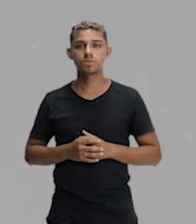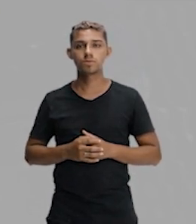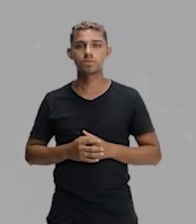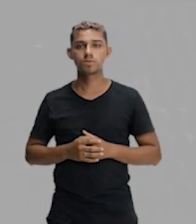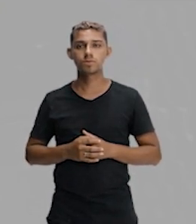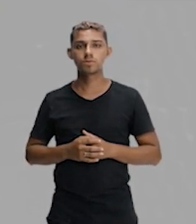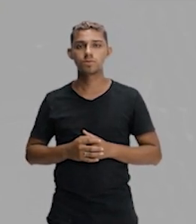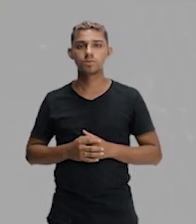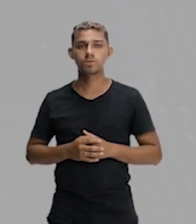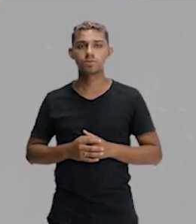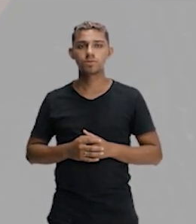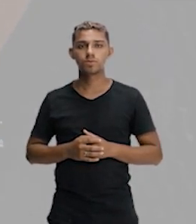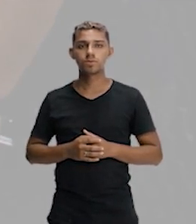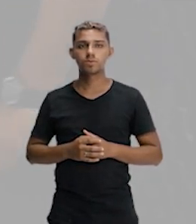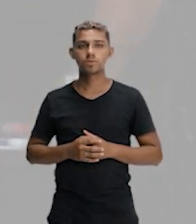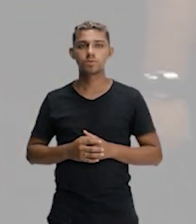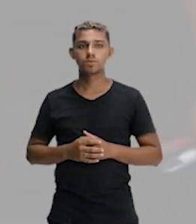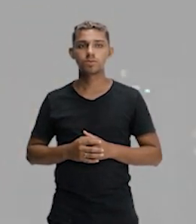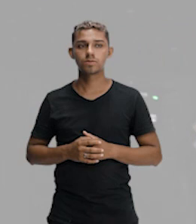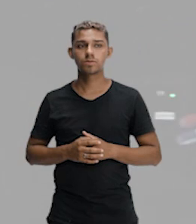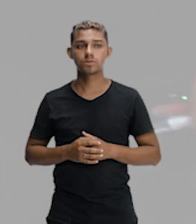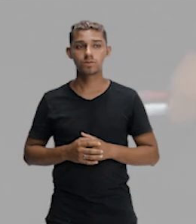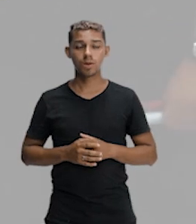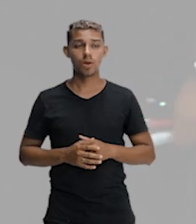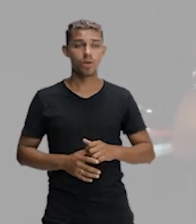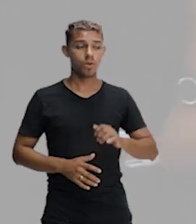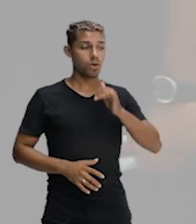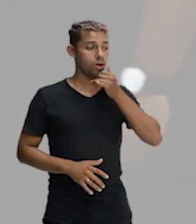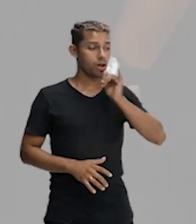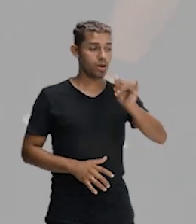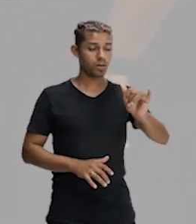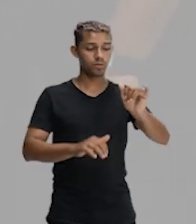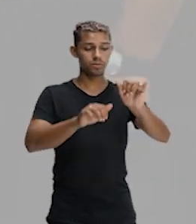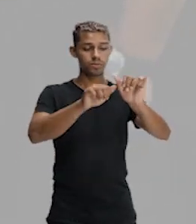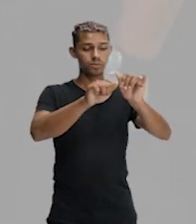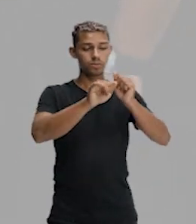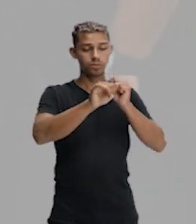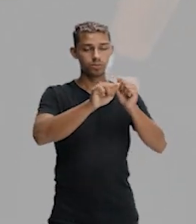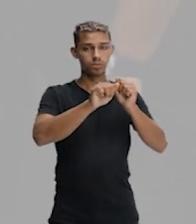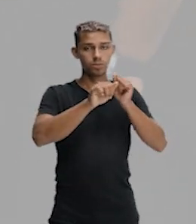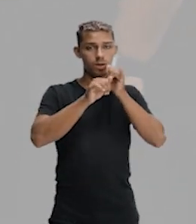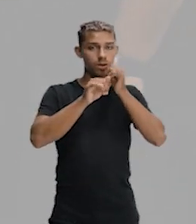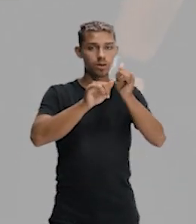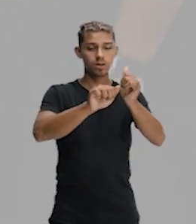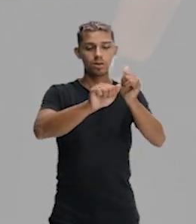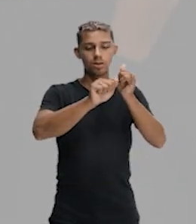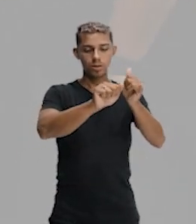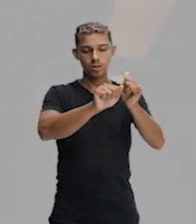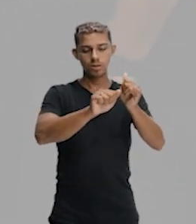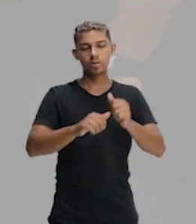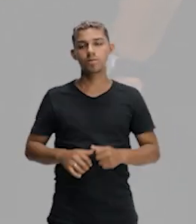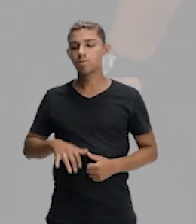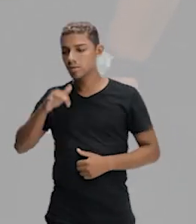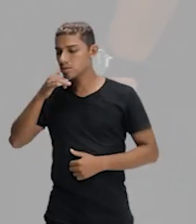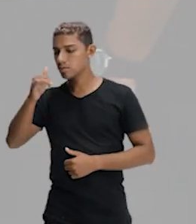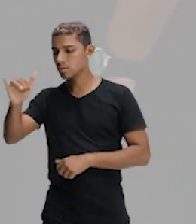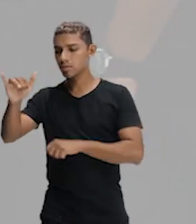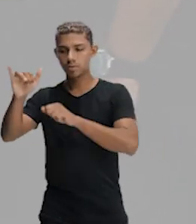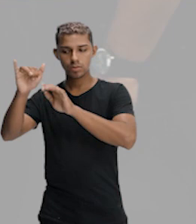elétrico medido lá no ponto B. Certo? Ou seja, o campo elétrico ele é